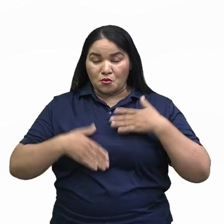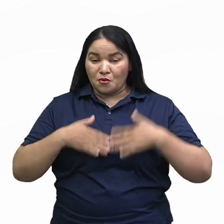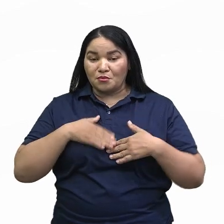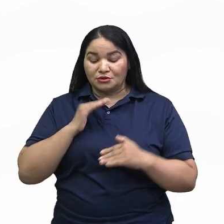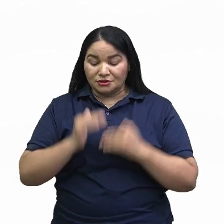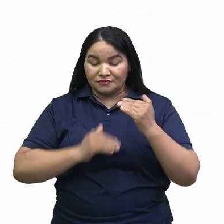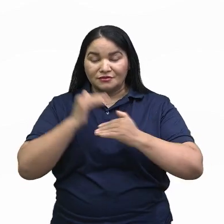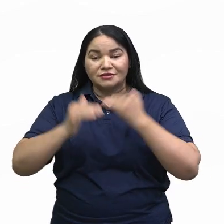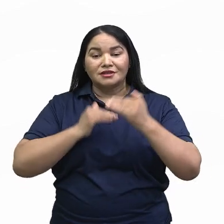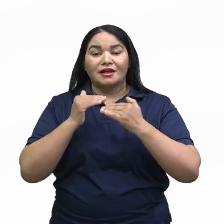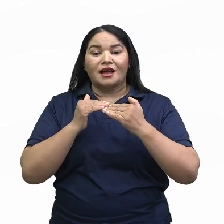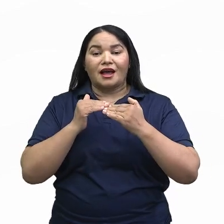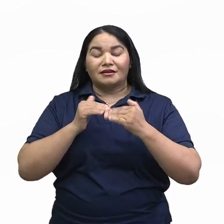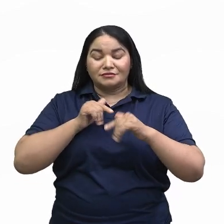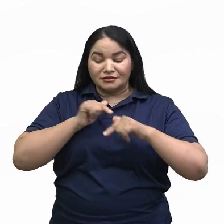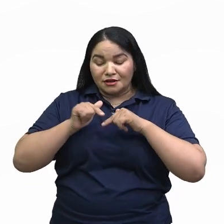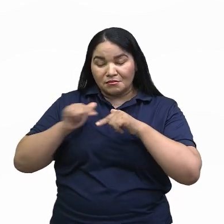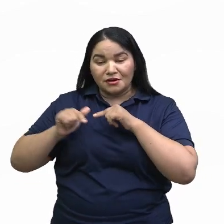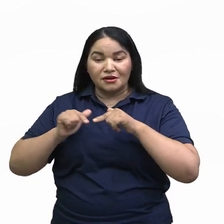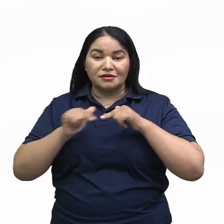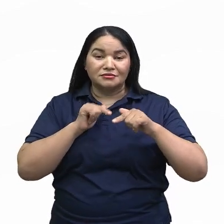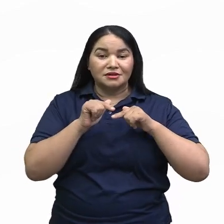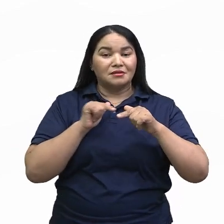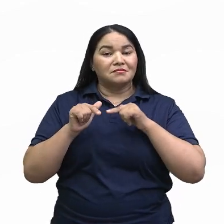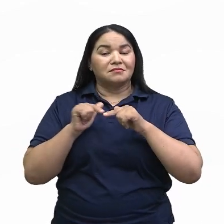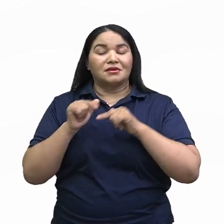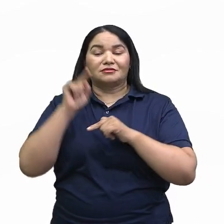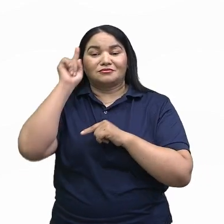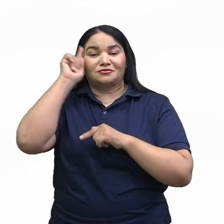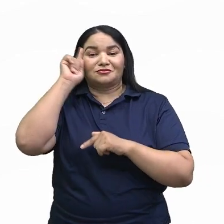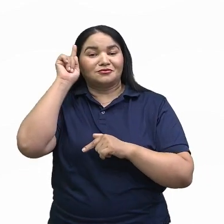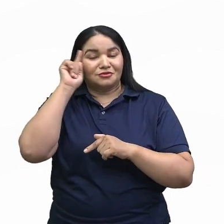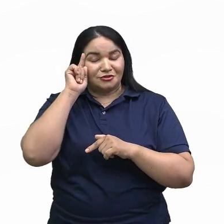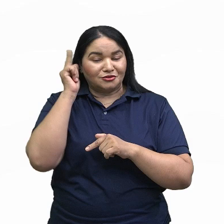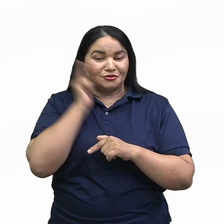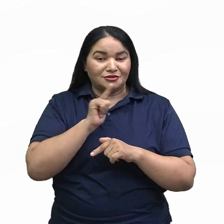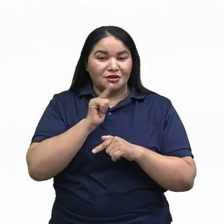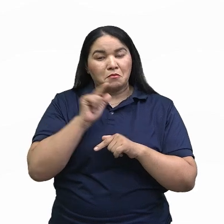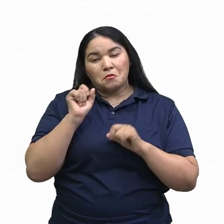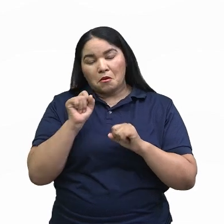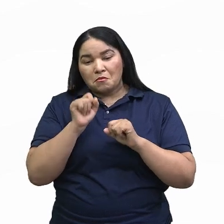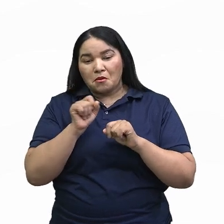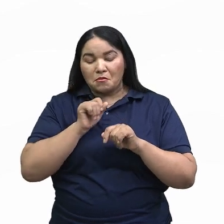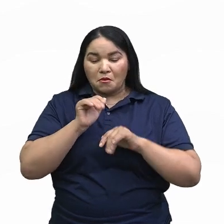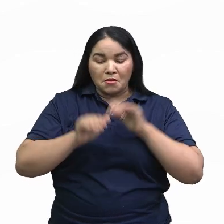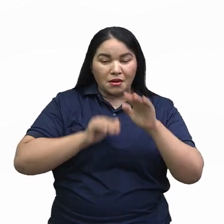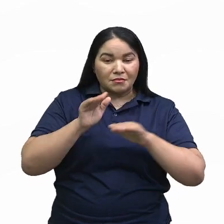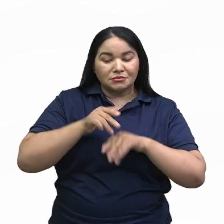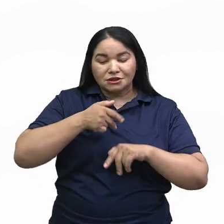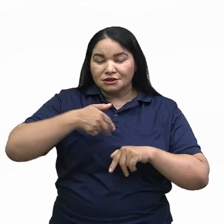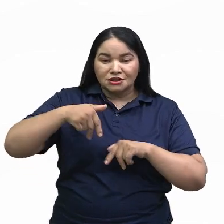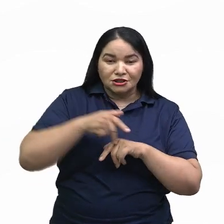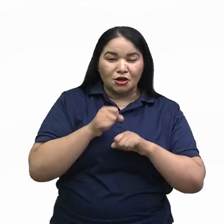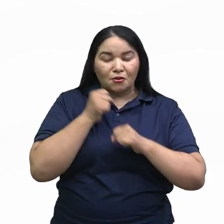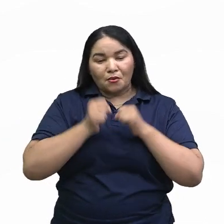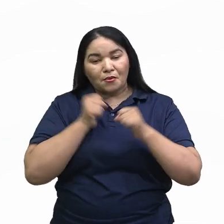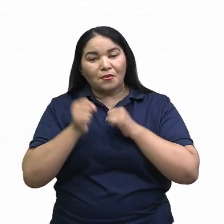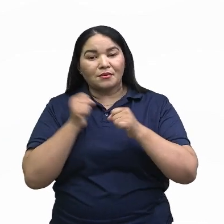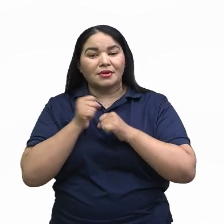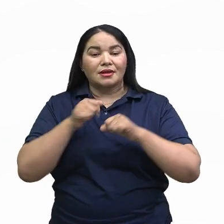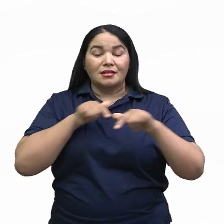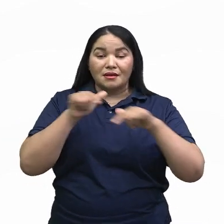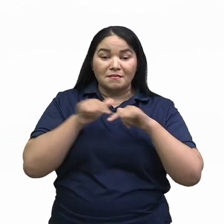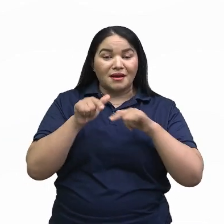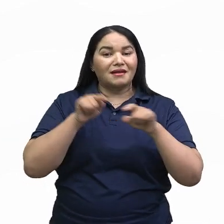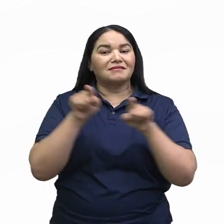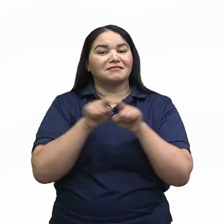consiga realizar as diversas atividades que a gente faz aí no nosso dia a dia, seja caminhar, correr, trabalhar, até mesmo